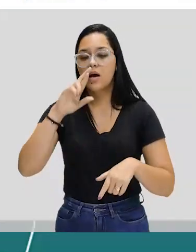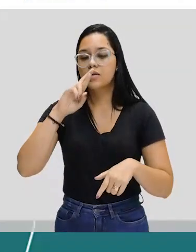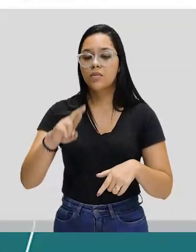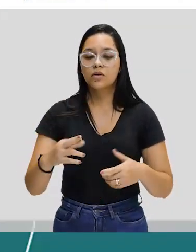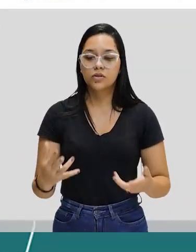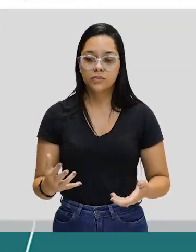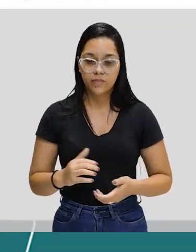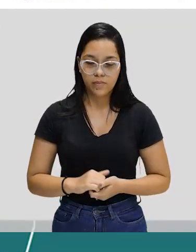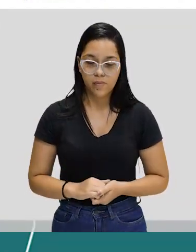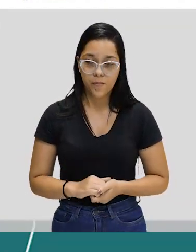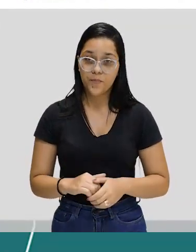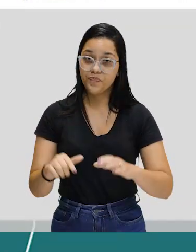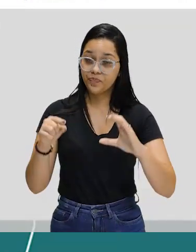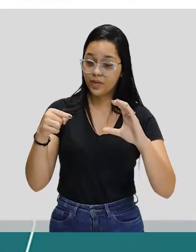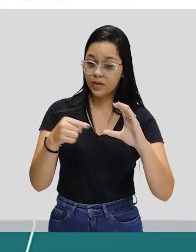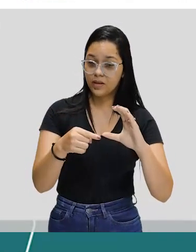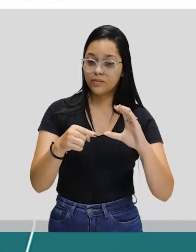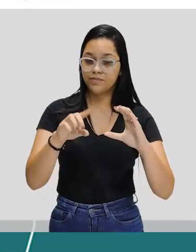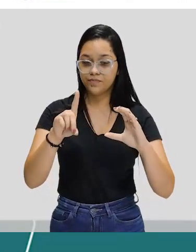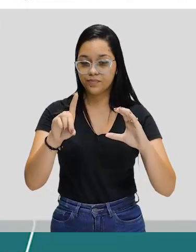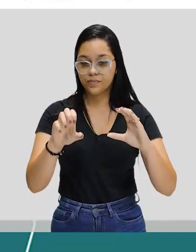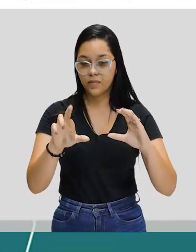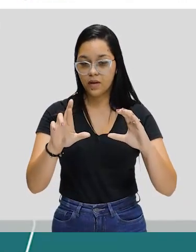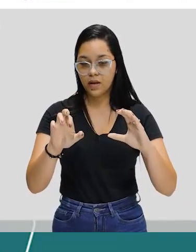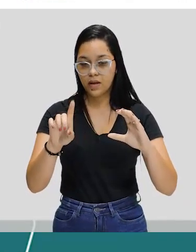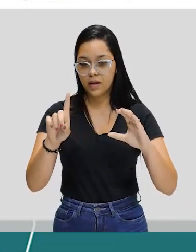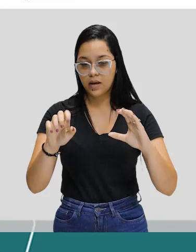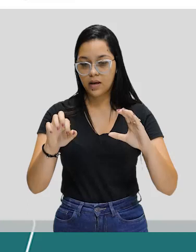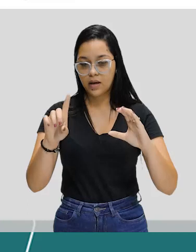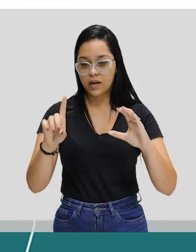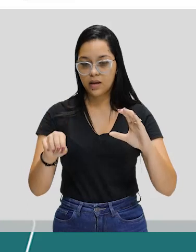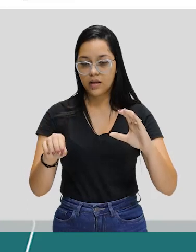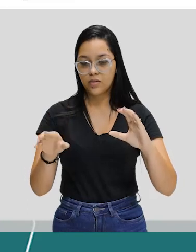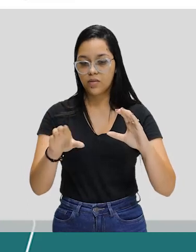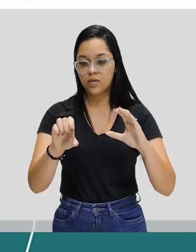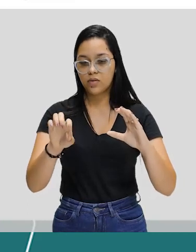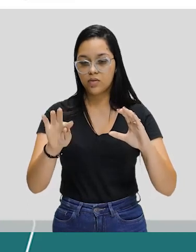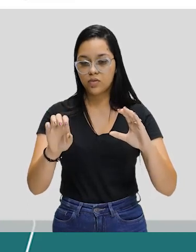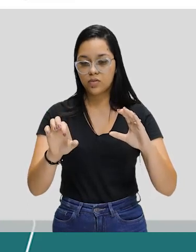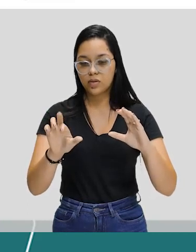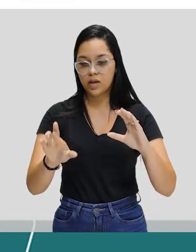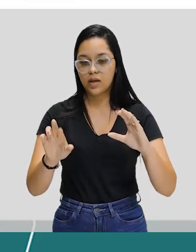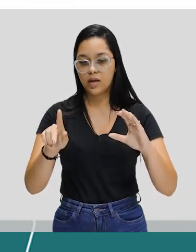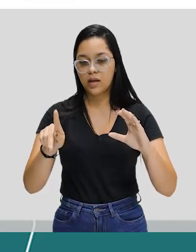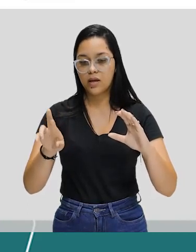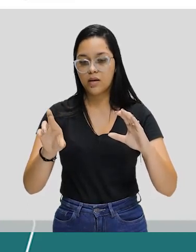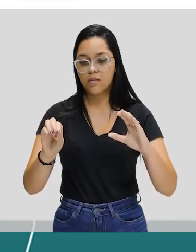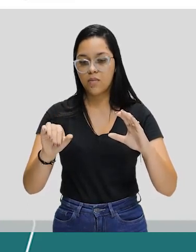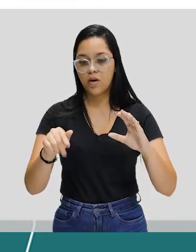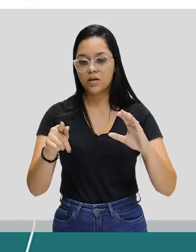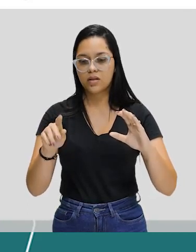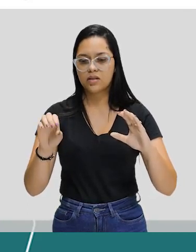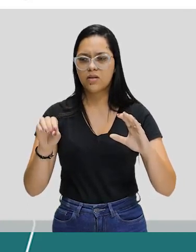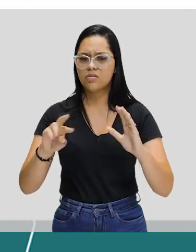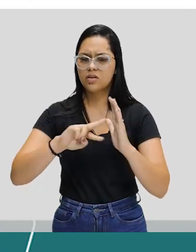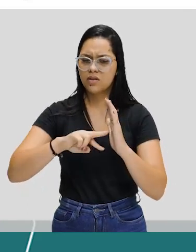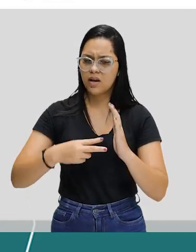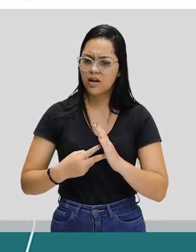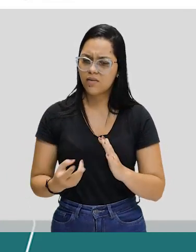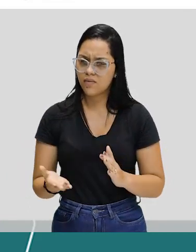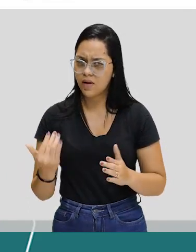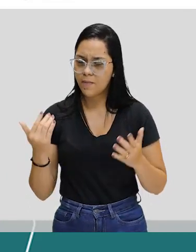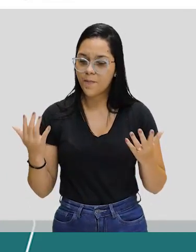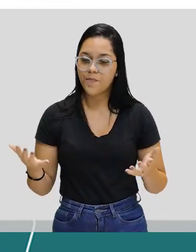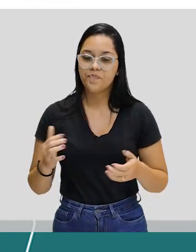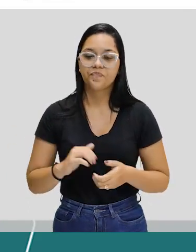resposta? Então, a resposta seria degradado, suster e proscrição. Vamos ver o significado de